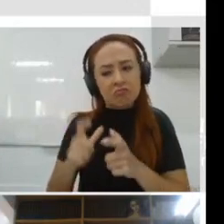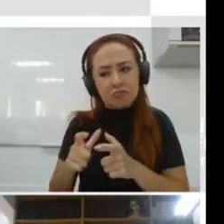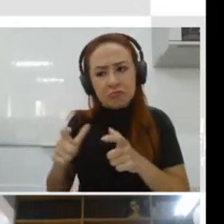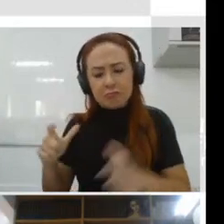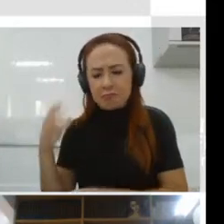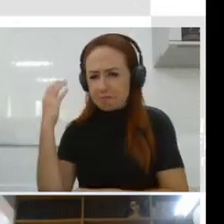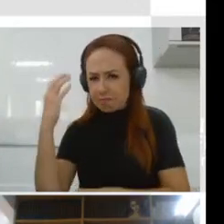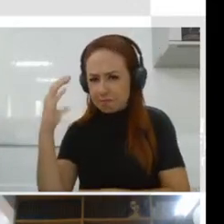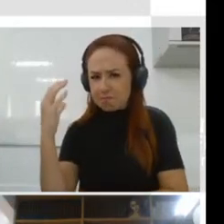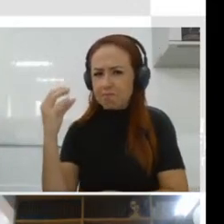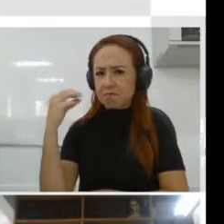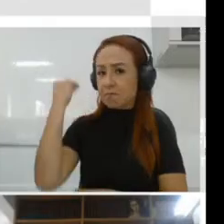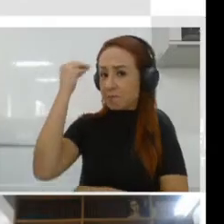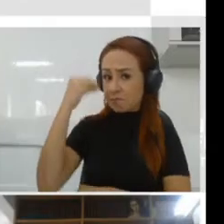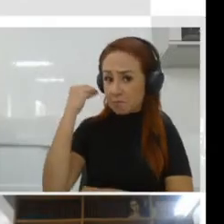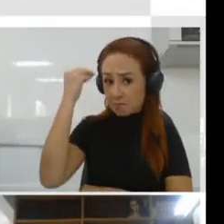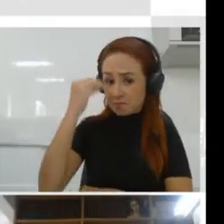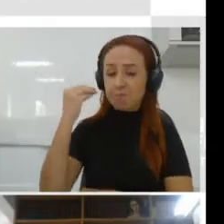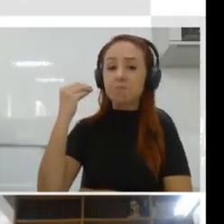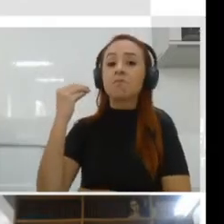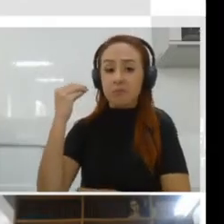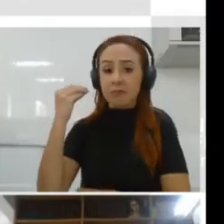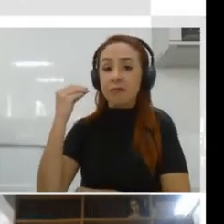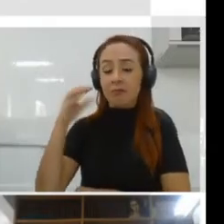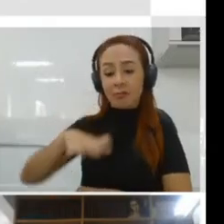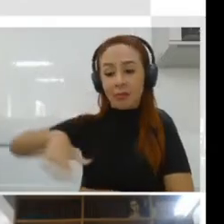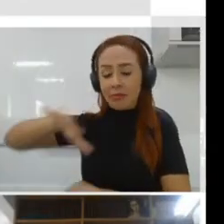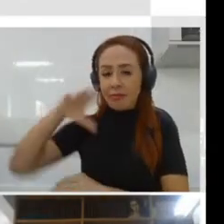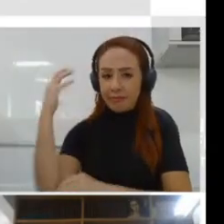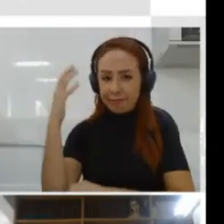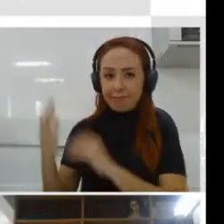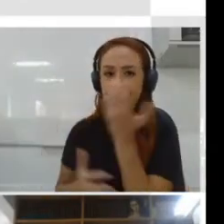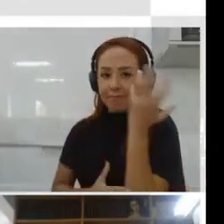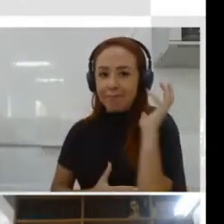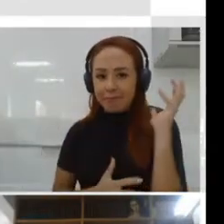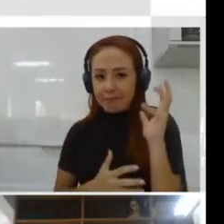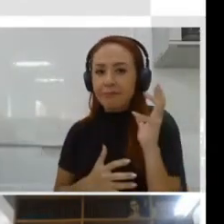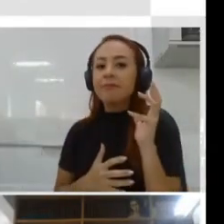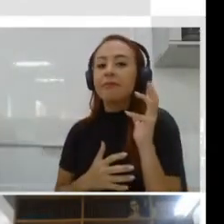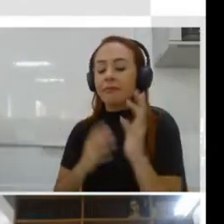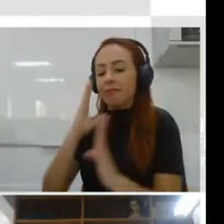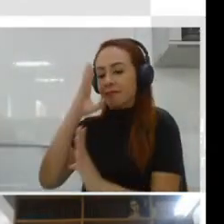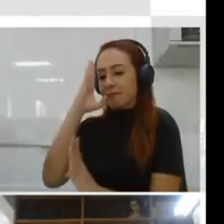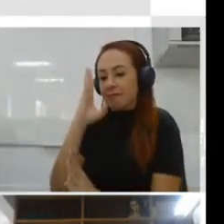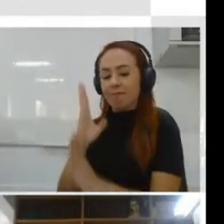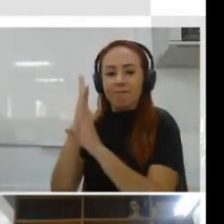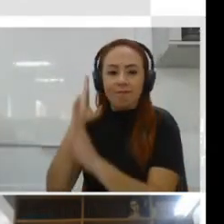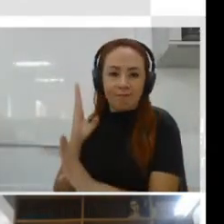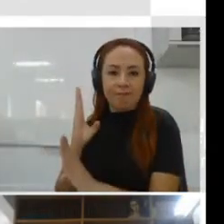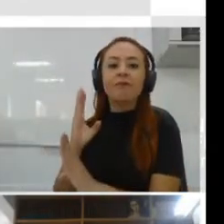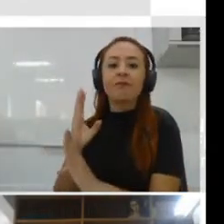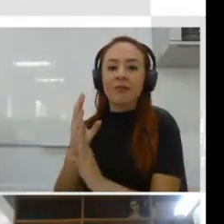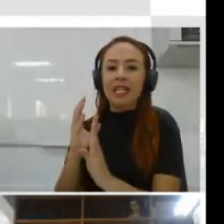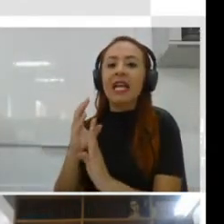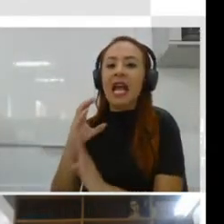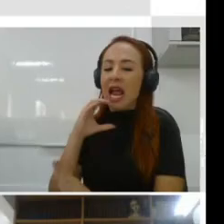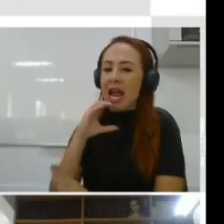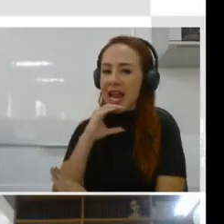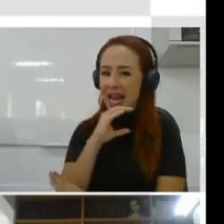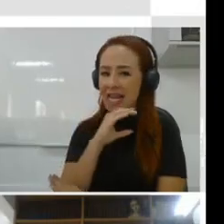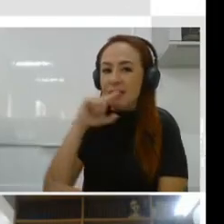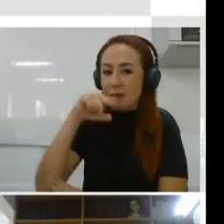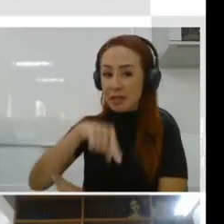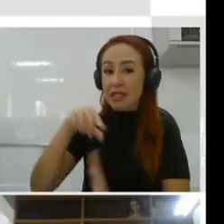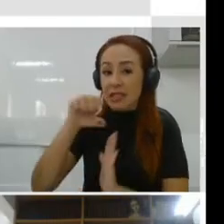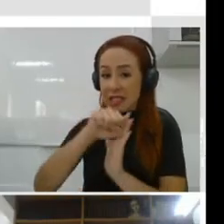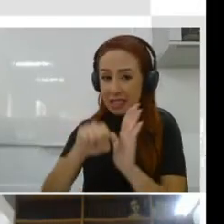mais experiência na questão do clima, acham que o aquecimento ao longo desse século vai ser de 3 graus Celsius ou